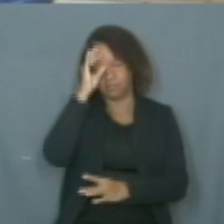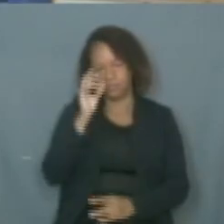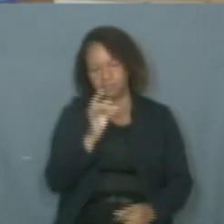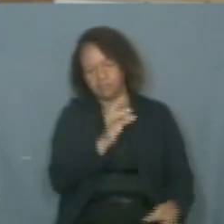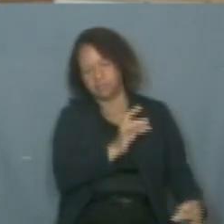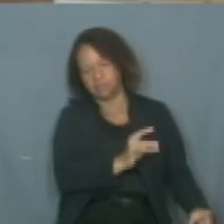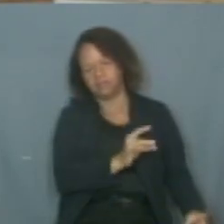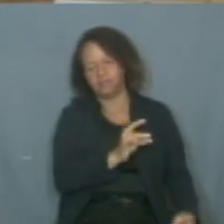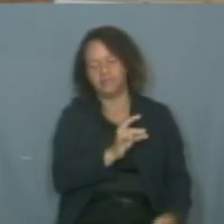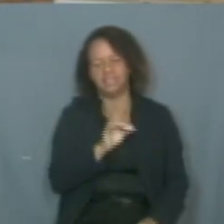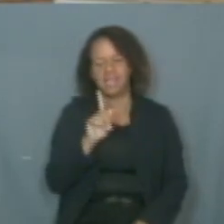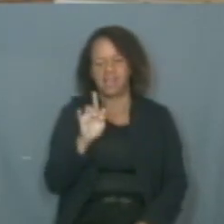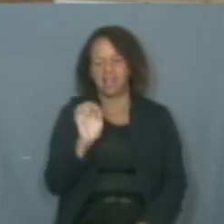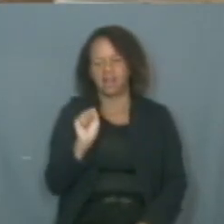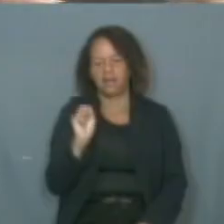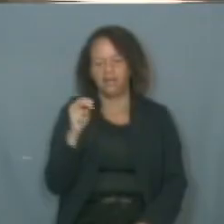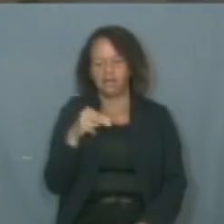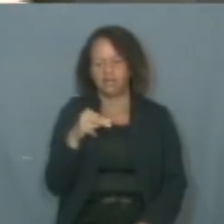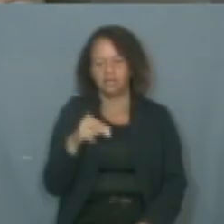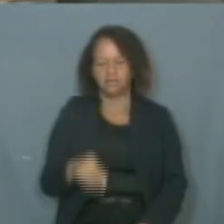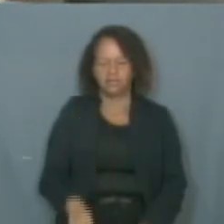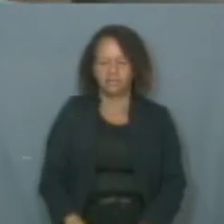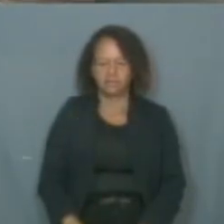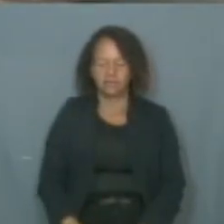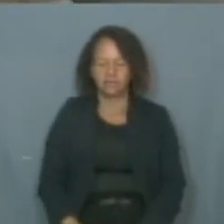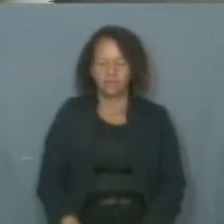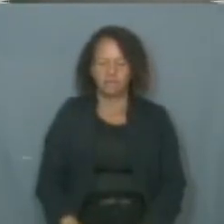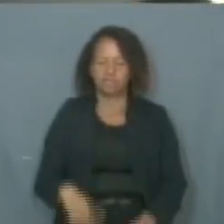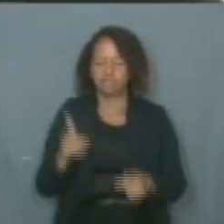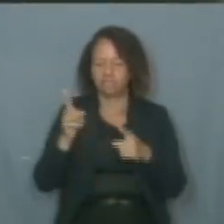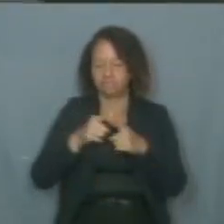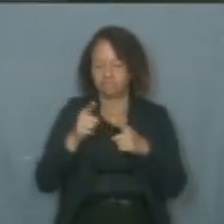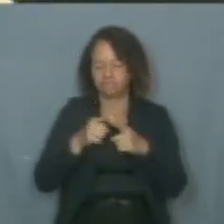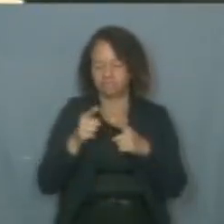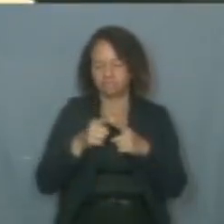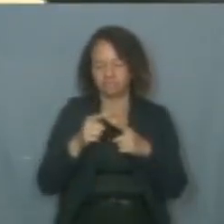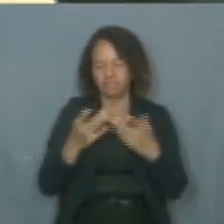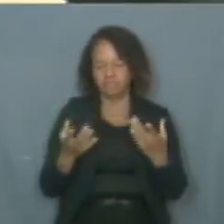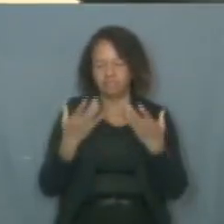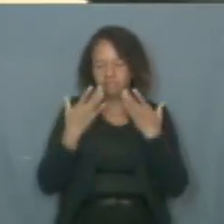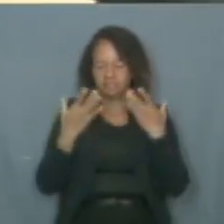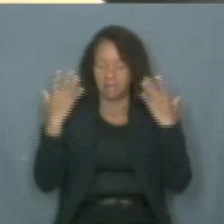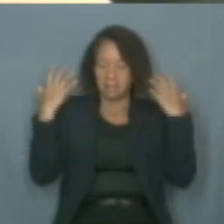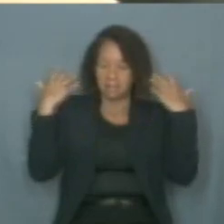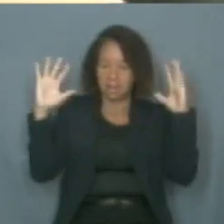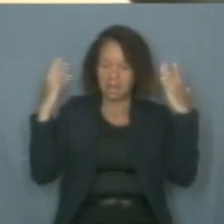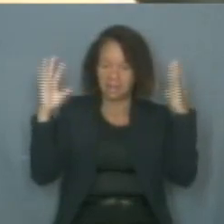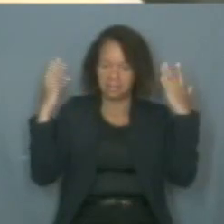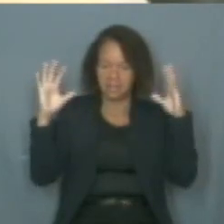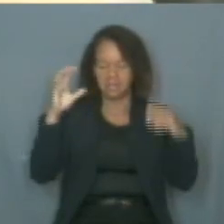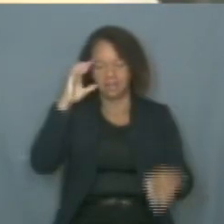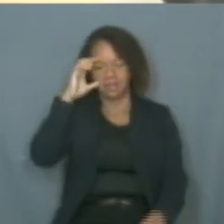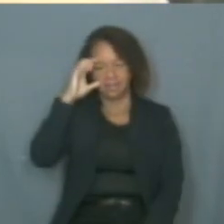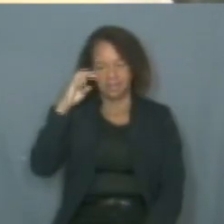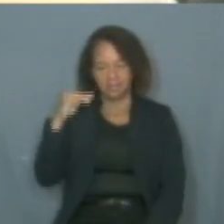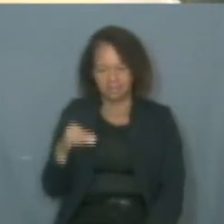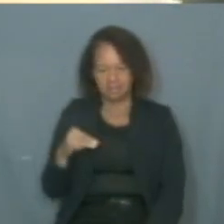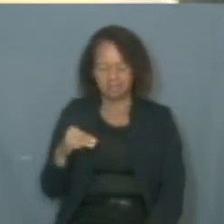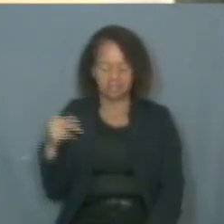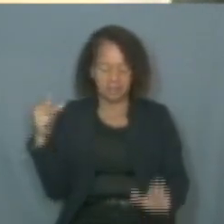parte para o vereador Gilson Machado. Em primeiro lugar, vereador Tiago Medina, queria lhe parabenizar pelo